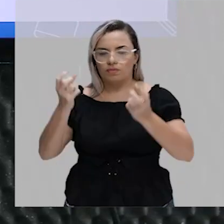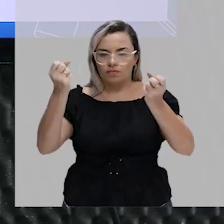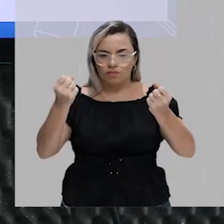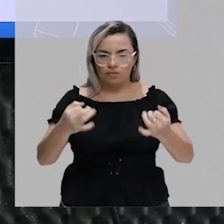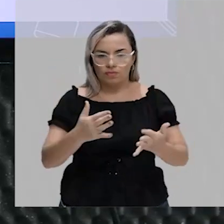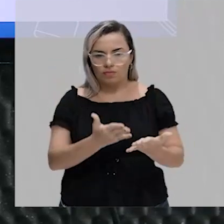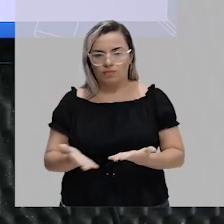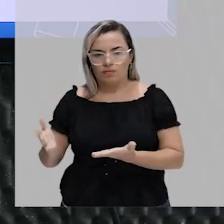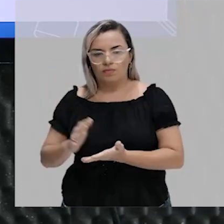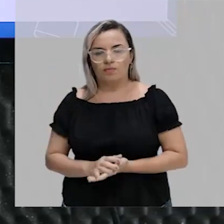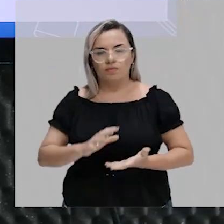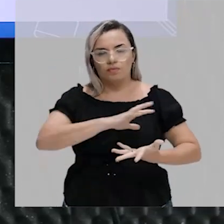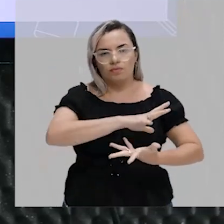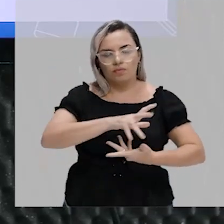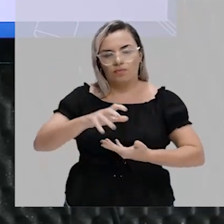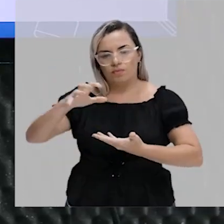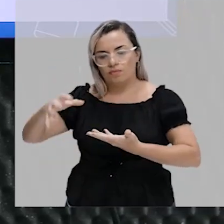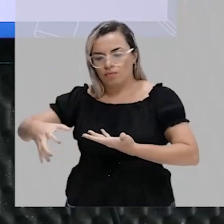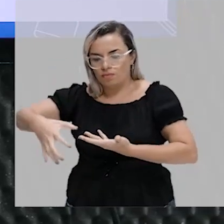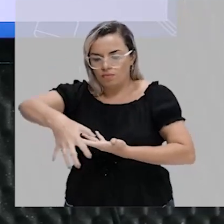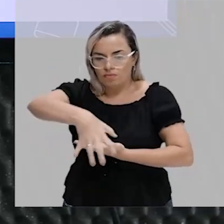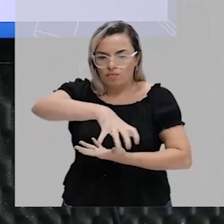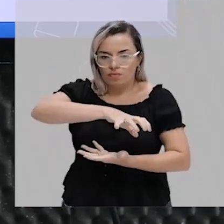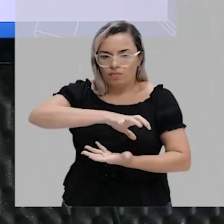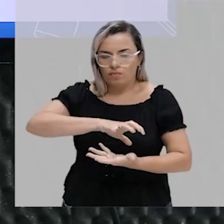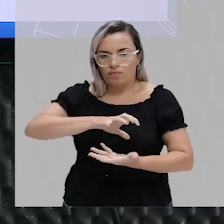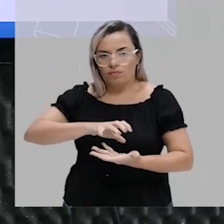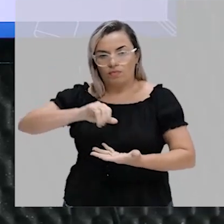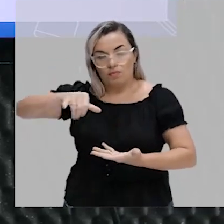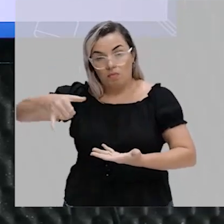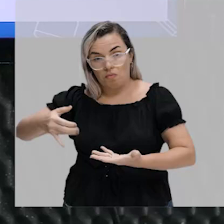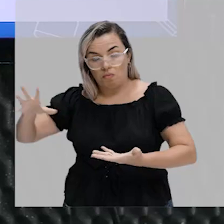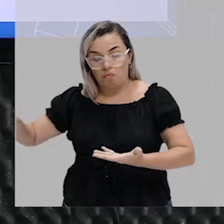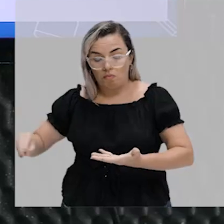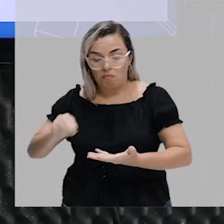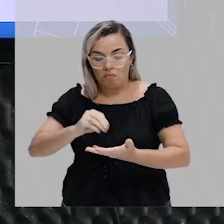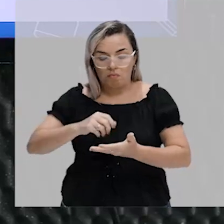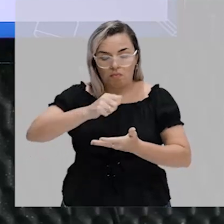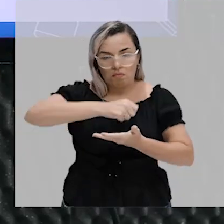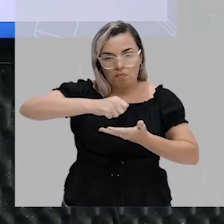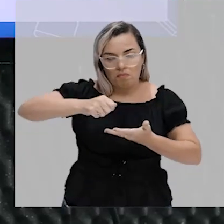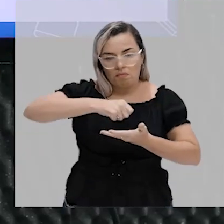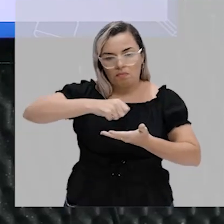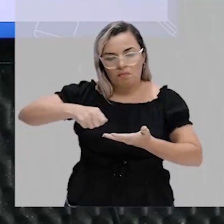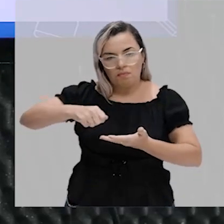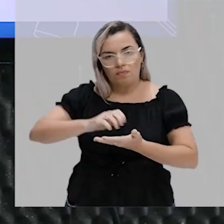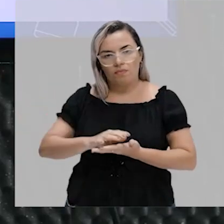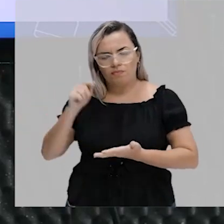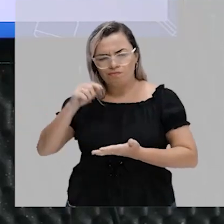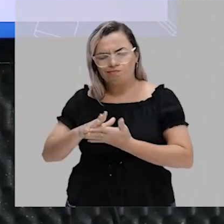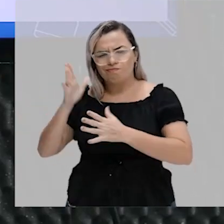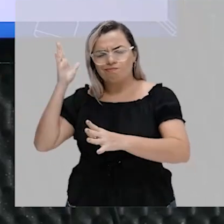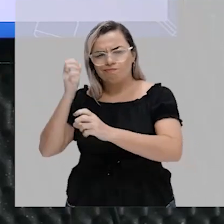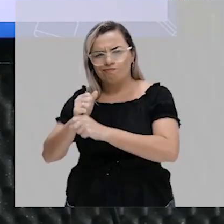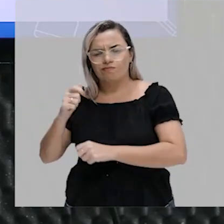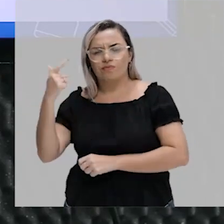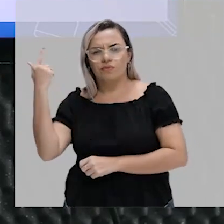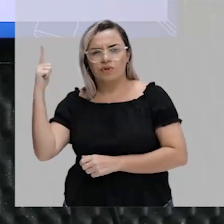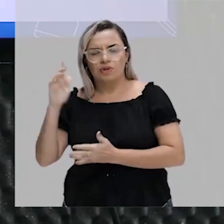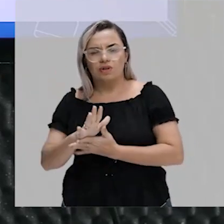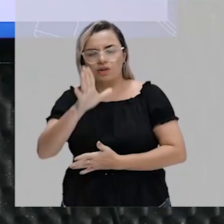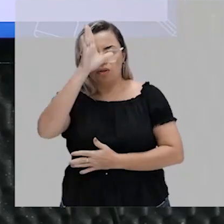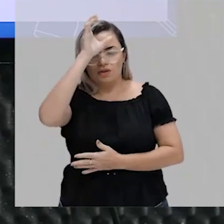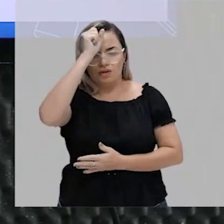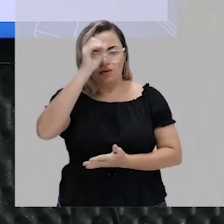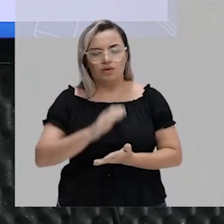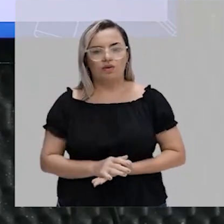sobre deriva continental. Você até aproveita para você revisar o que você já aprendeu em geografia, porque a